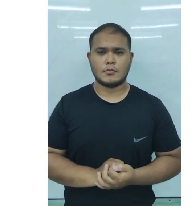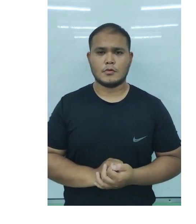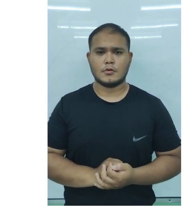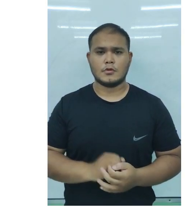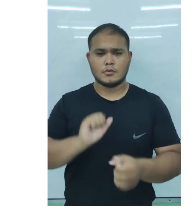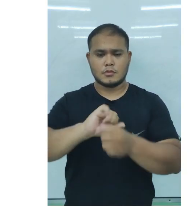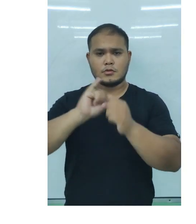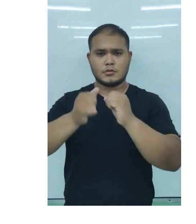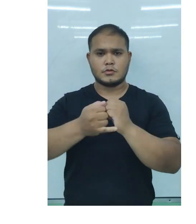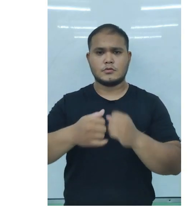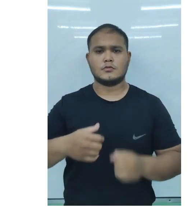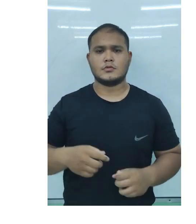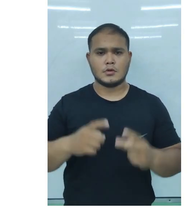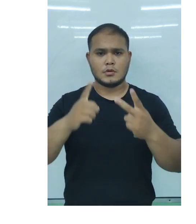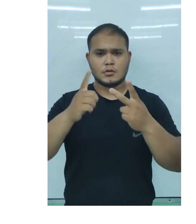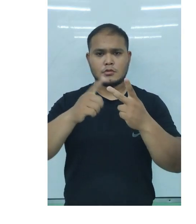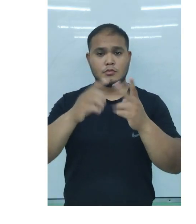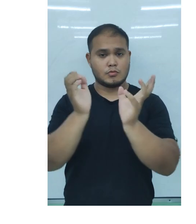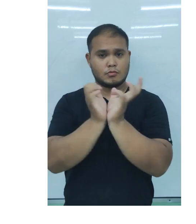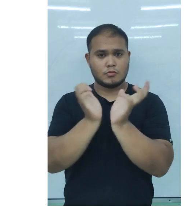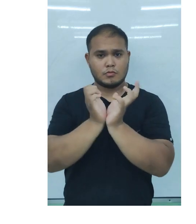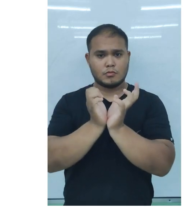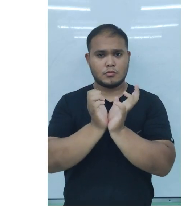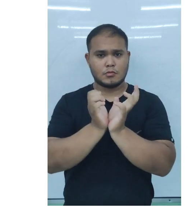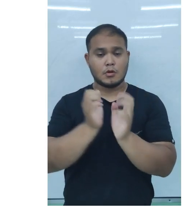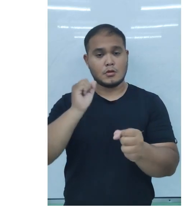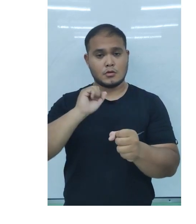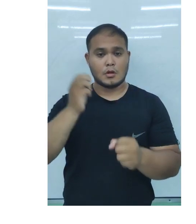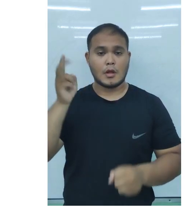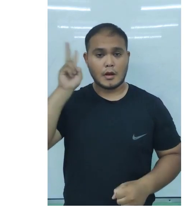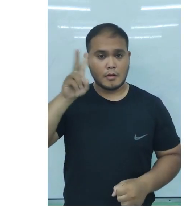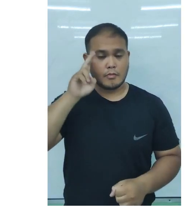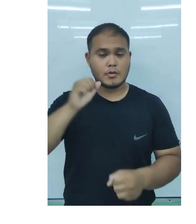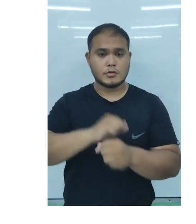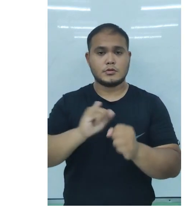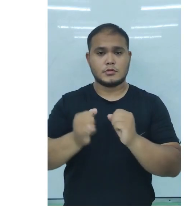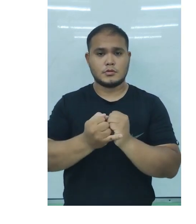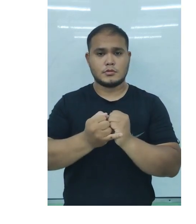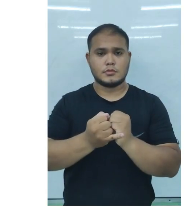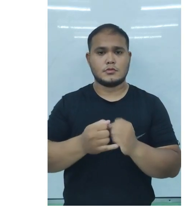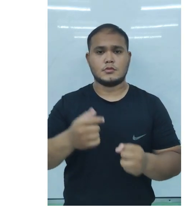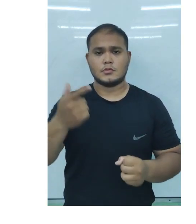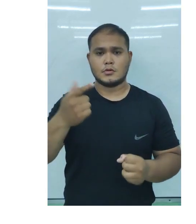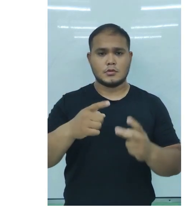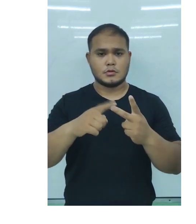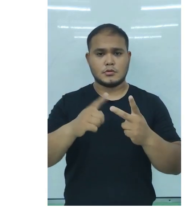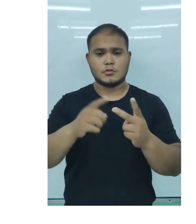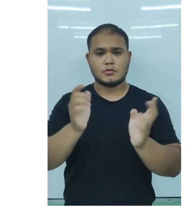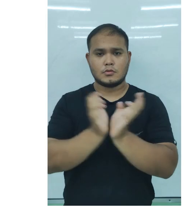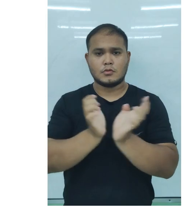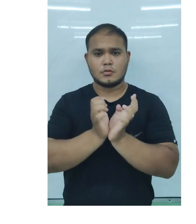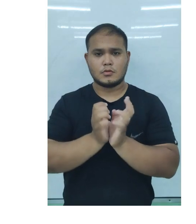adjetivos de segunda classe têm 3 tipos: os uniformes, os biformes e